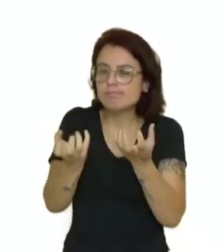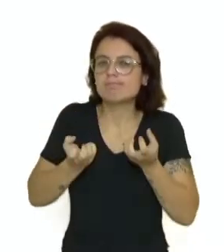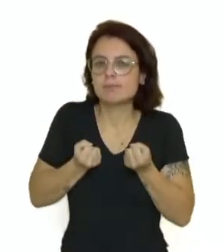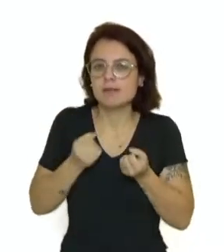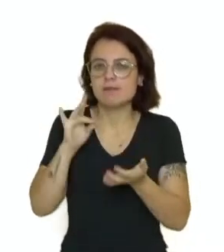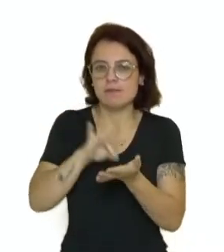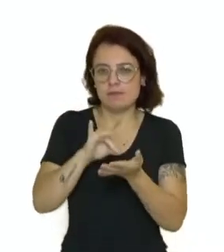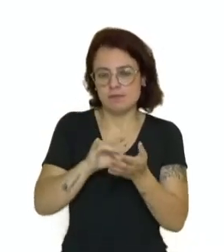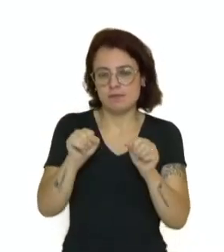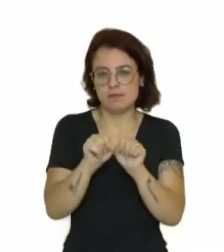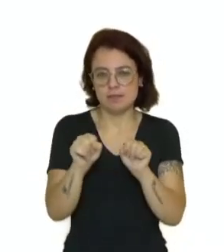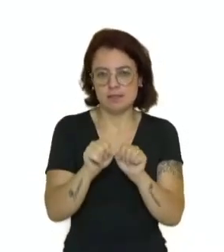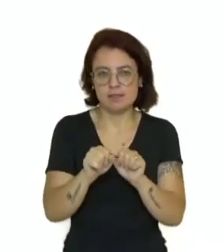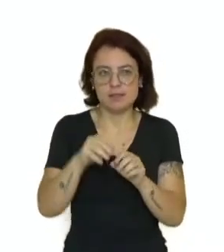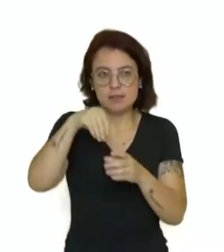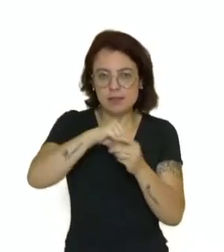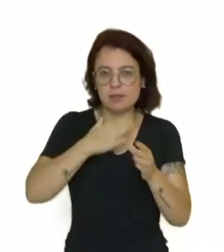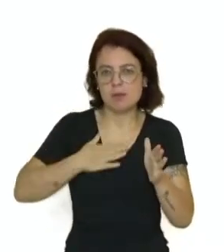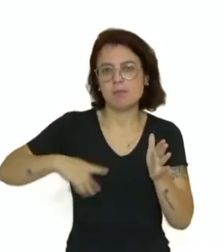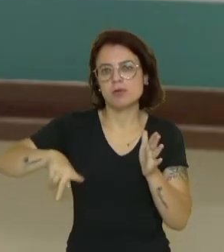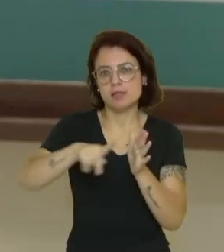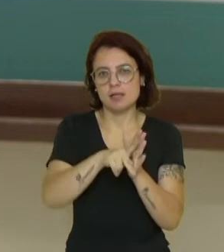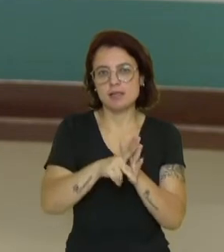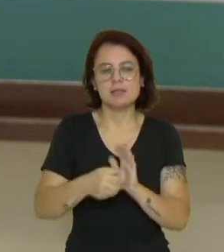da minha personalidade.